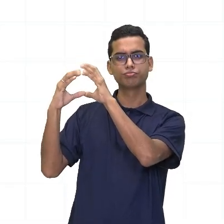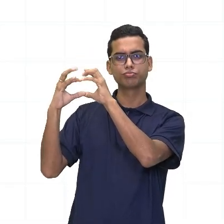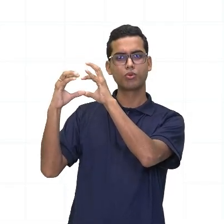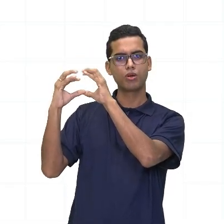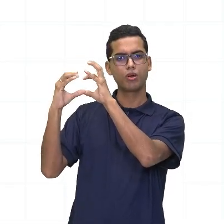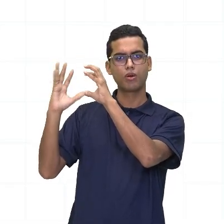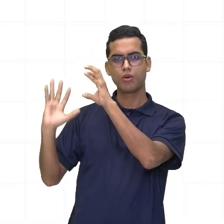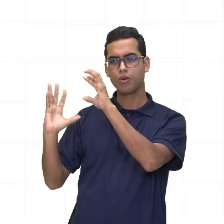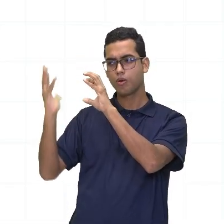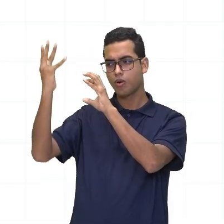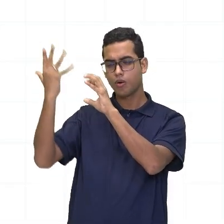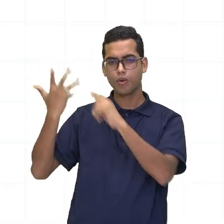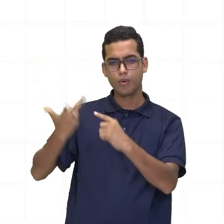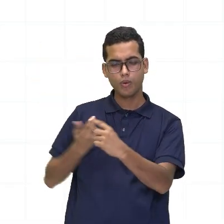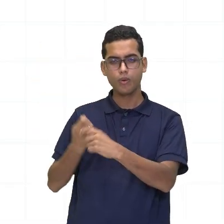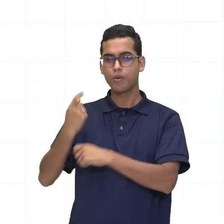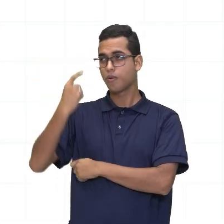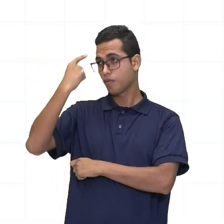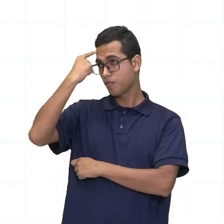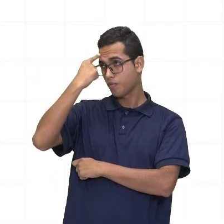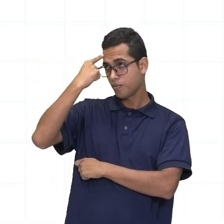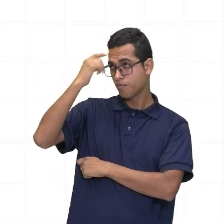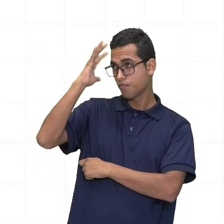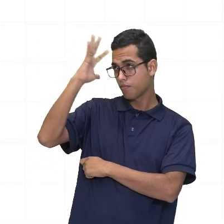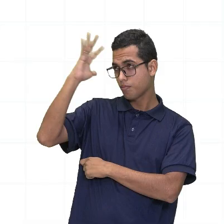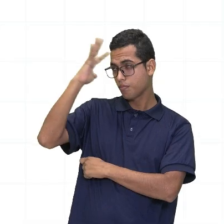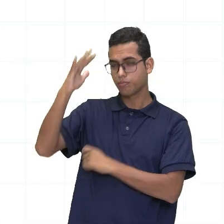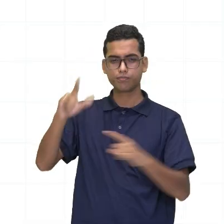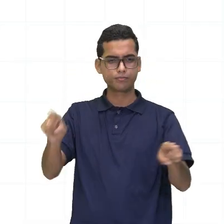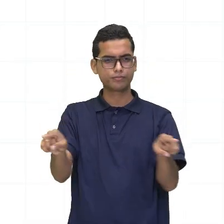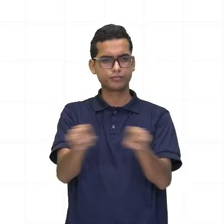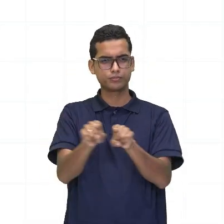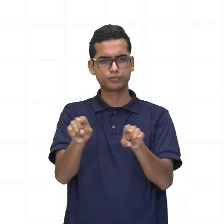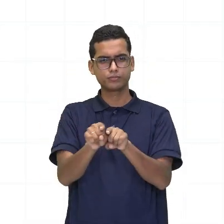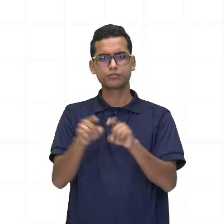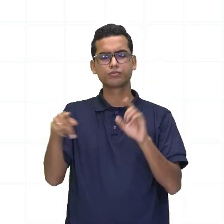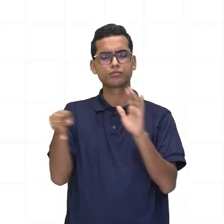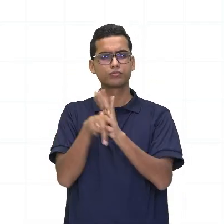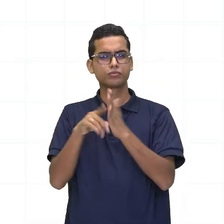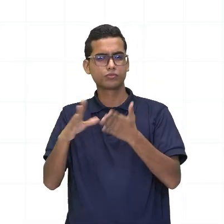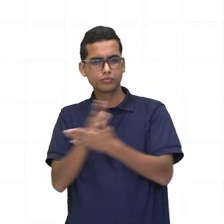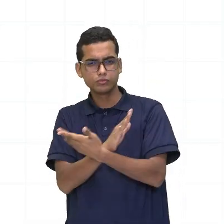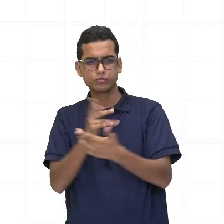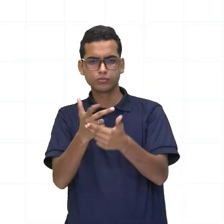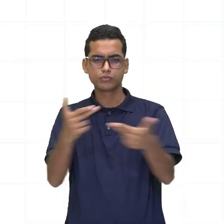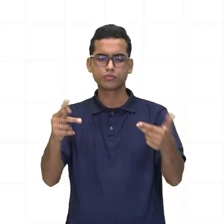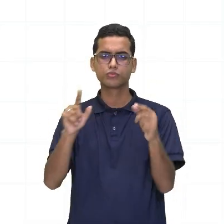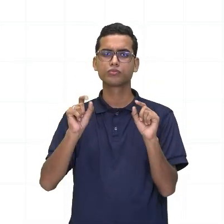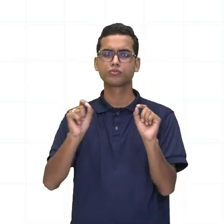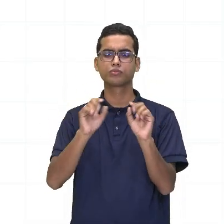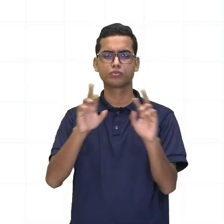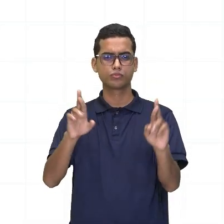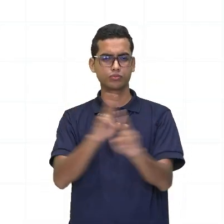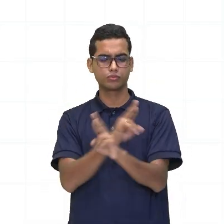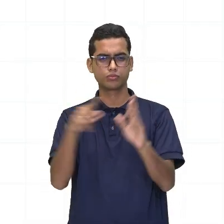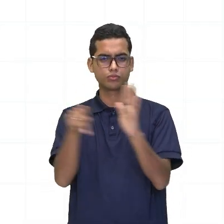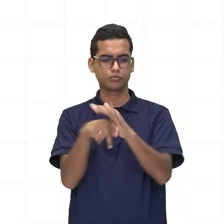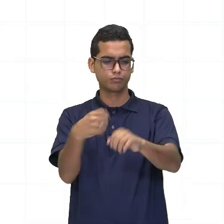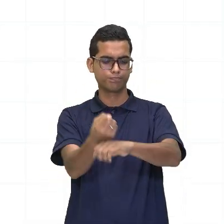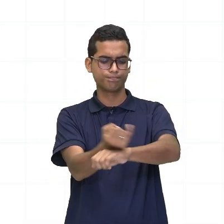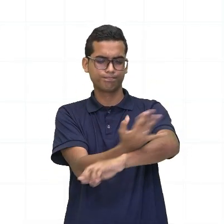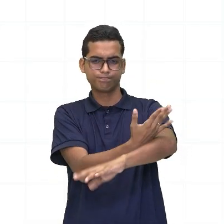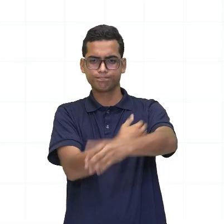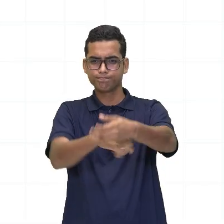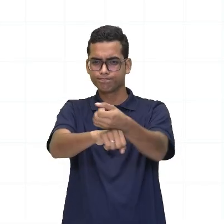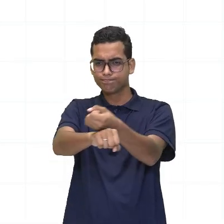que acontecem aí os pensamentos, é nele que vai acontecer aí algumas questões com relação ao emocional e se